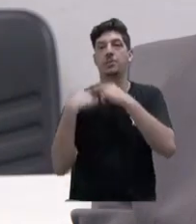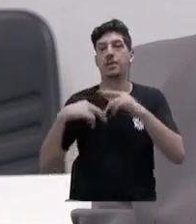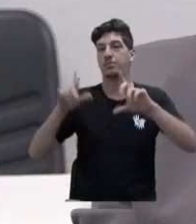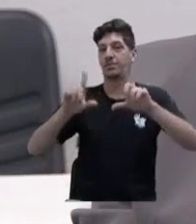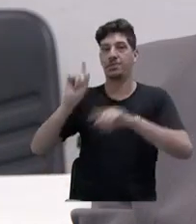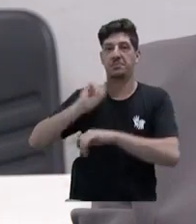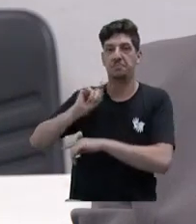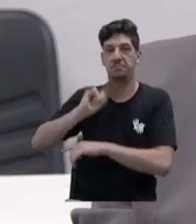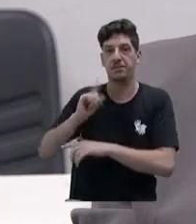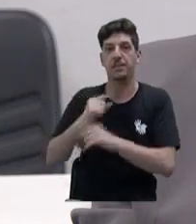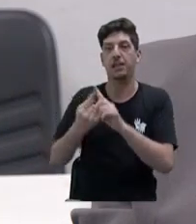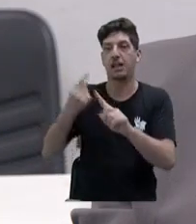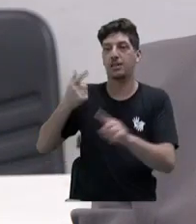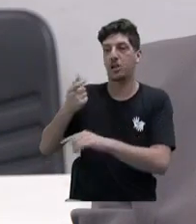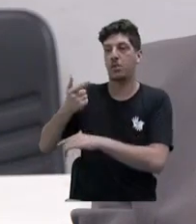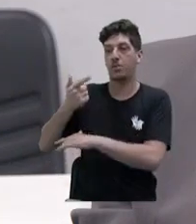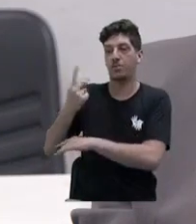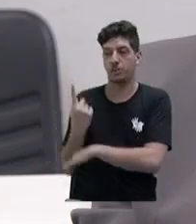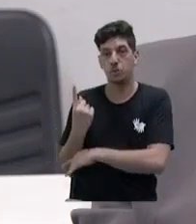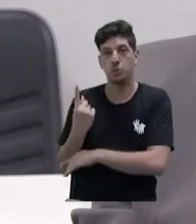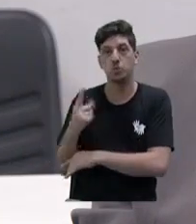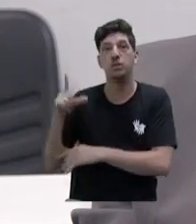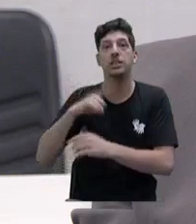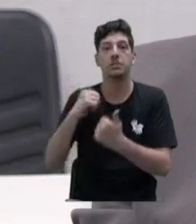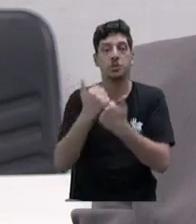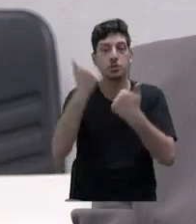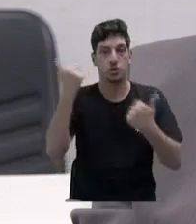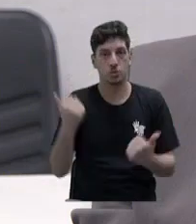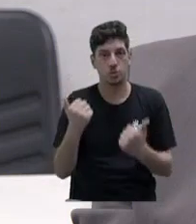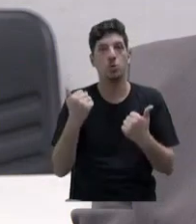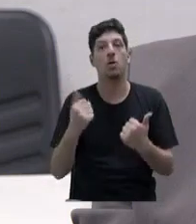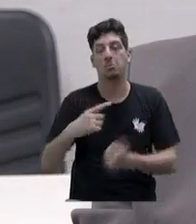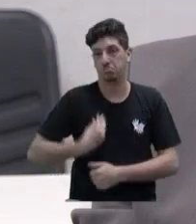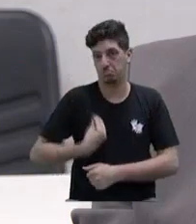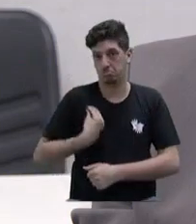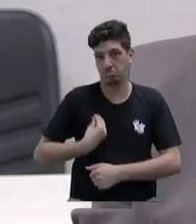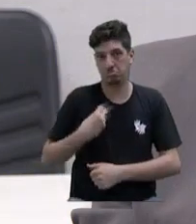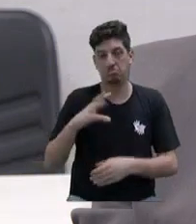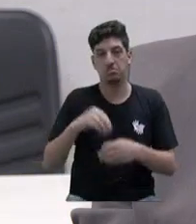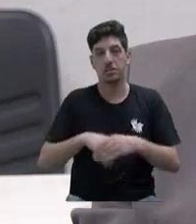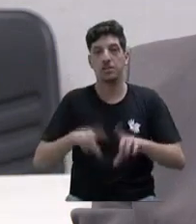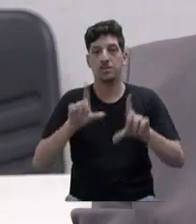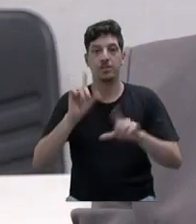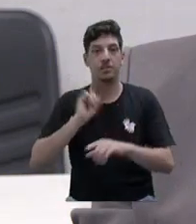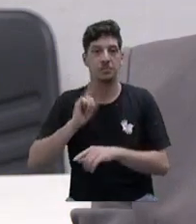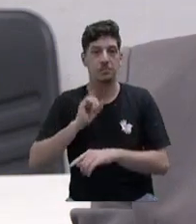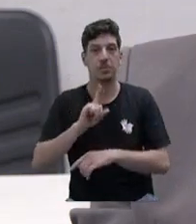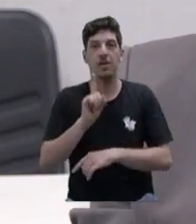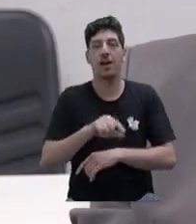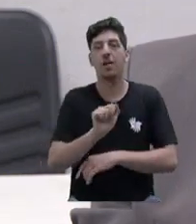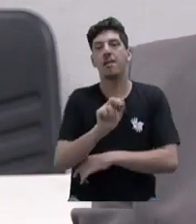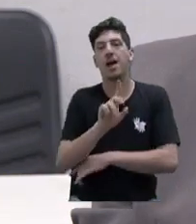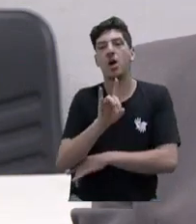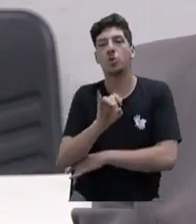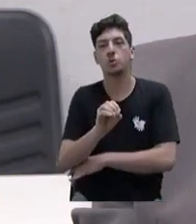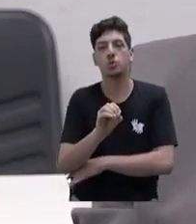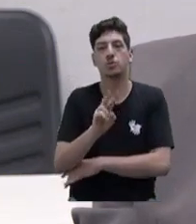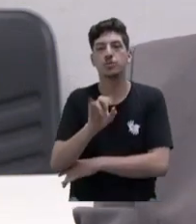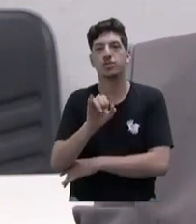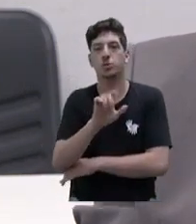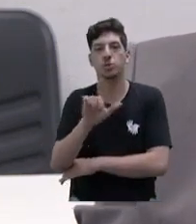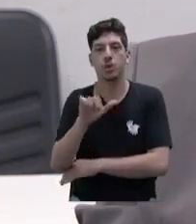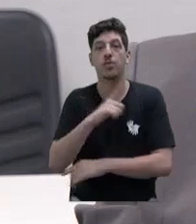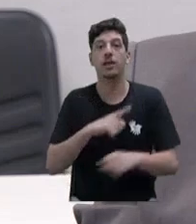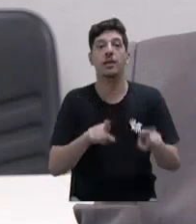desde 2021. Tem uma diretoria que ainda existe na Rede Minas, diretoria do audiovisual, está no estatuto da